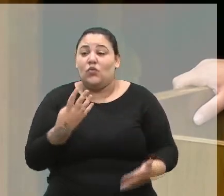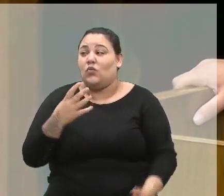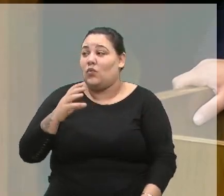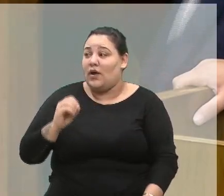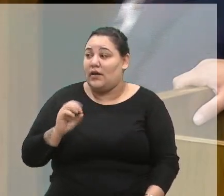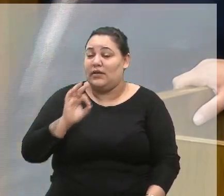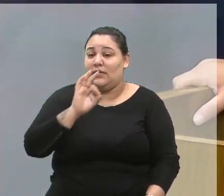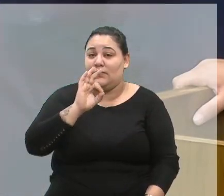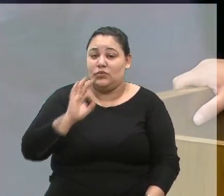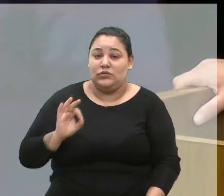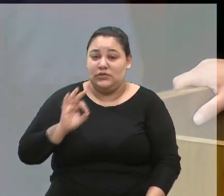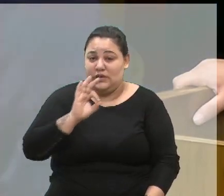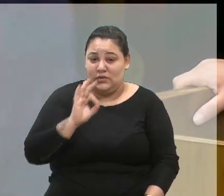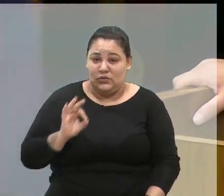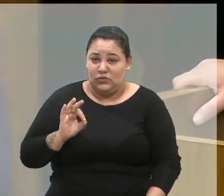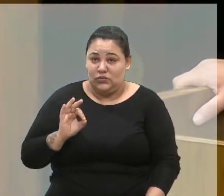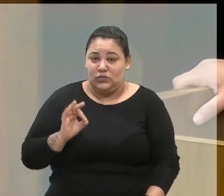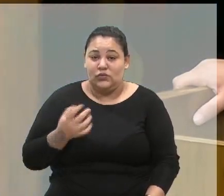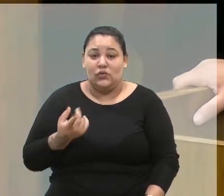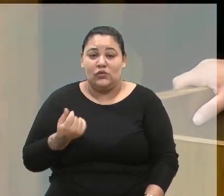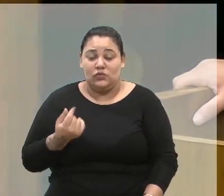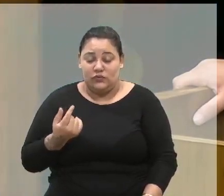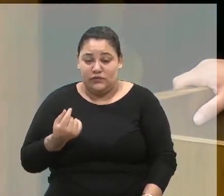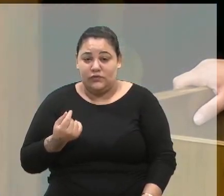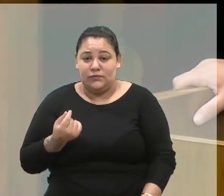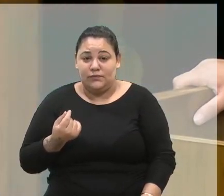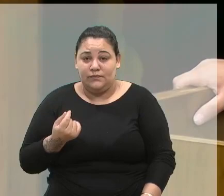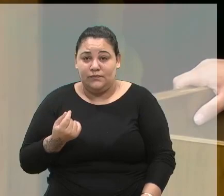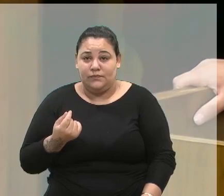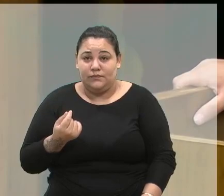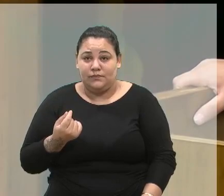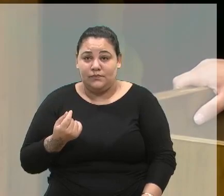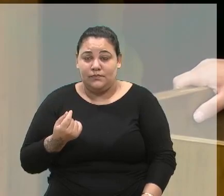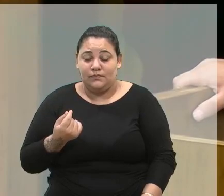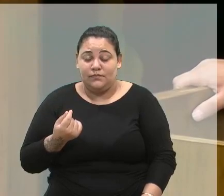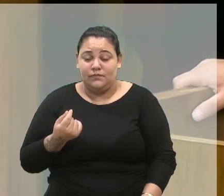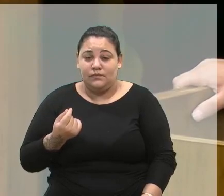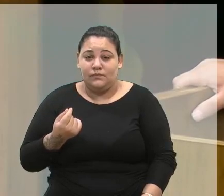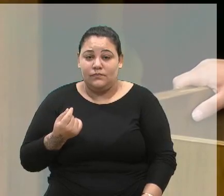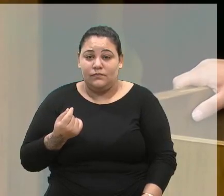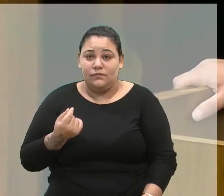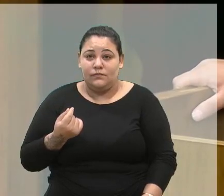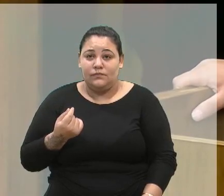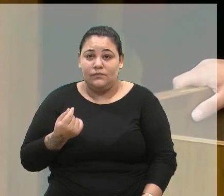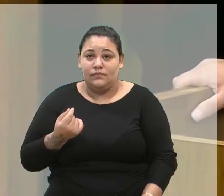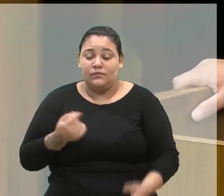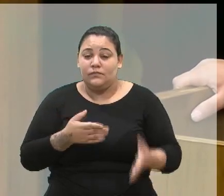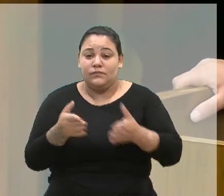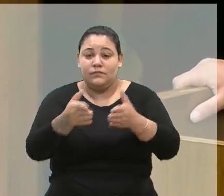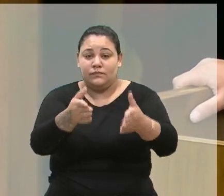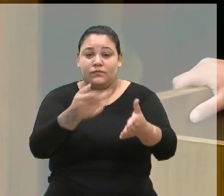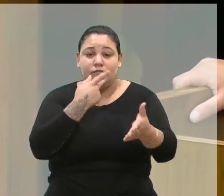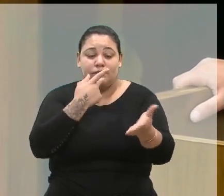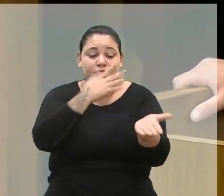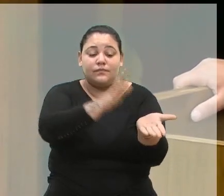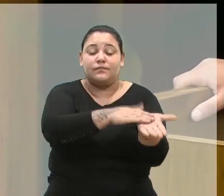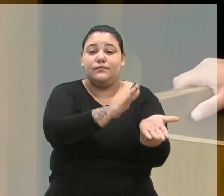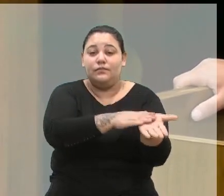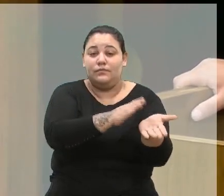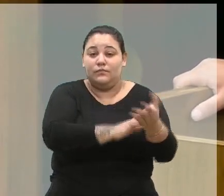40% do custo de concessionária das rodovias refere-se sobre a cobrança de